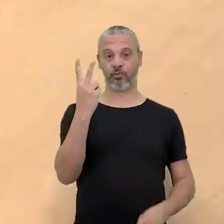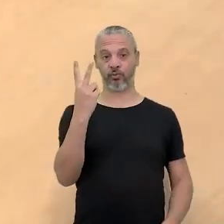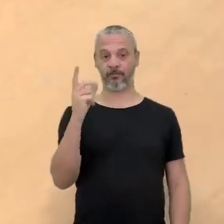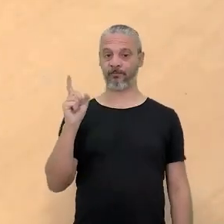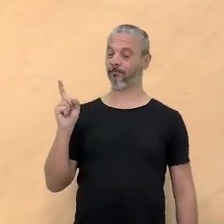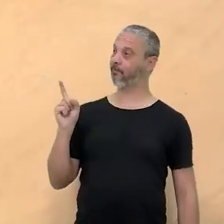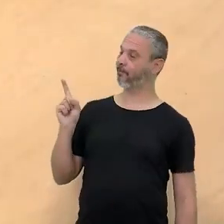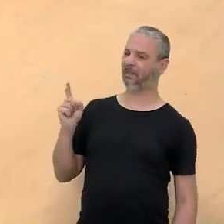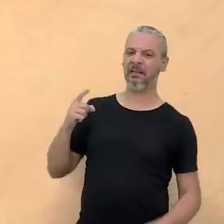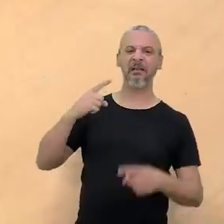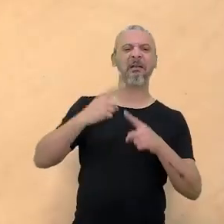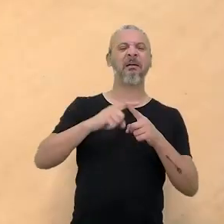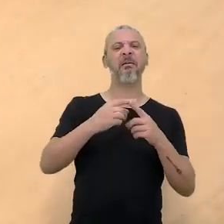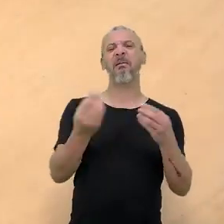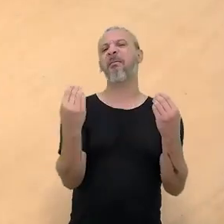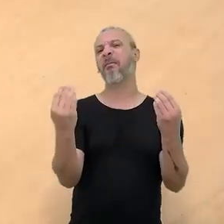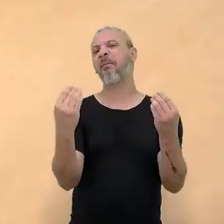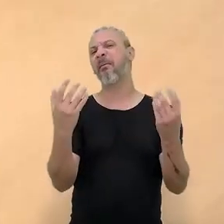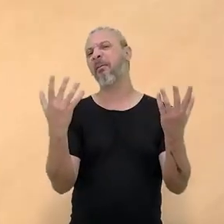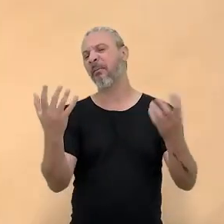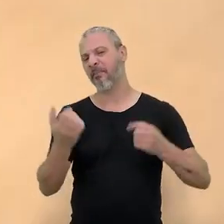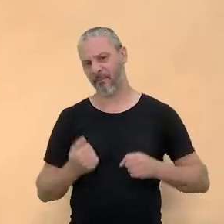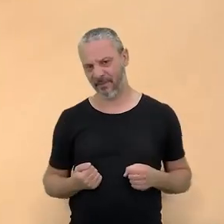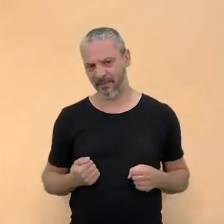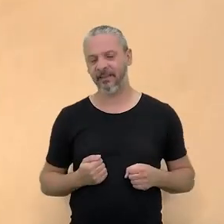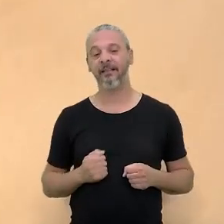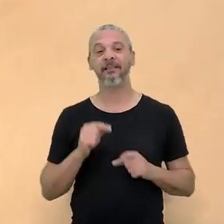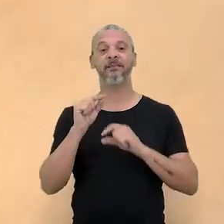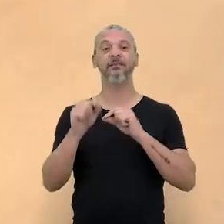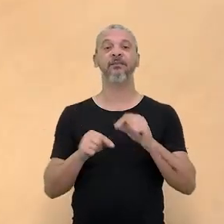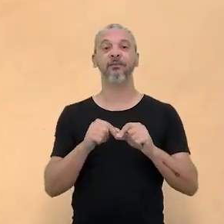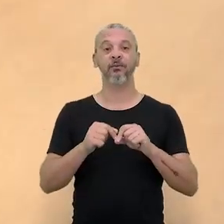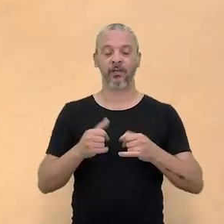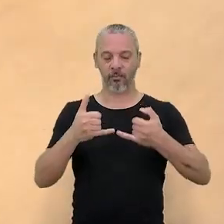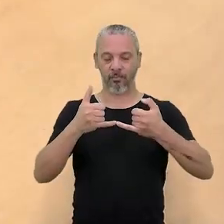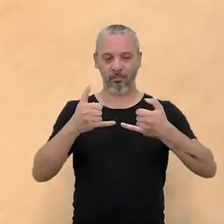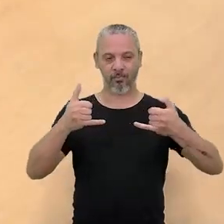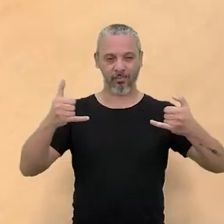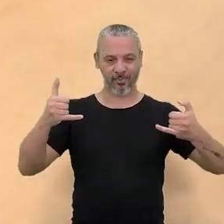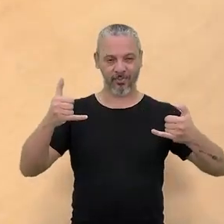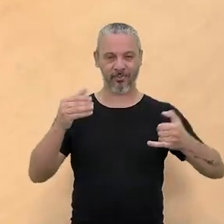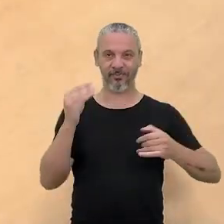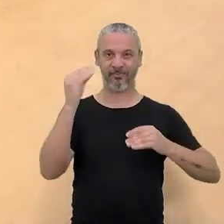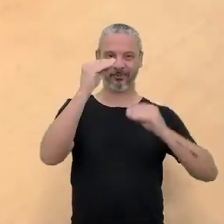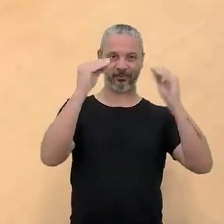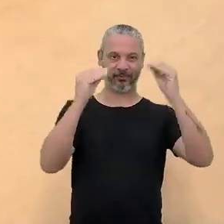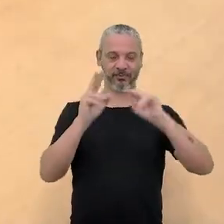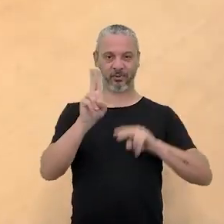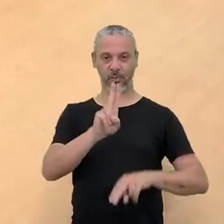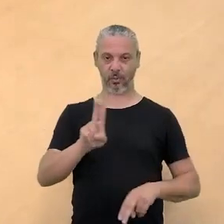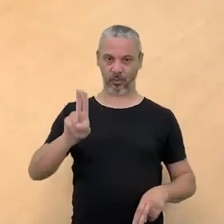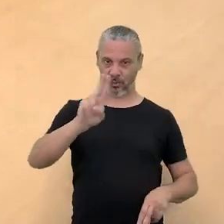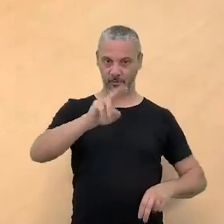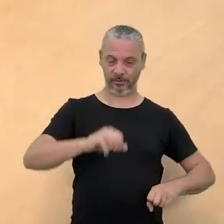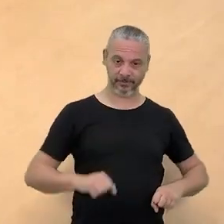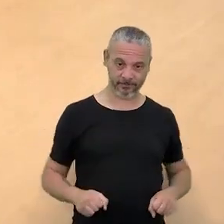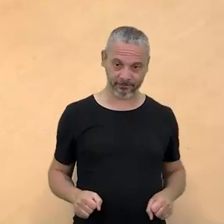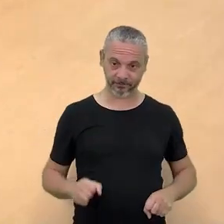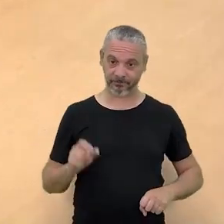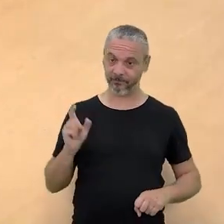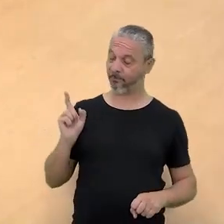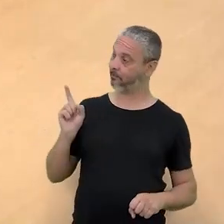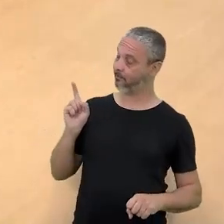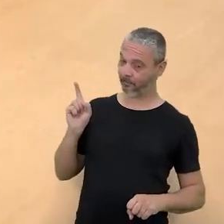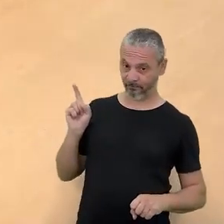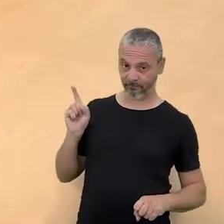furos. Ah, mas para que são esses 2 furos? Para passar justamente os cabos dos componentes que nós temos aqui. Então, eu vou